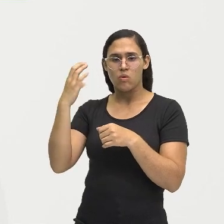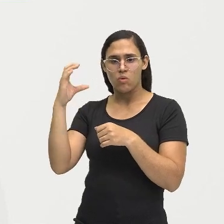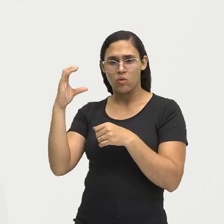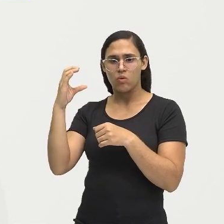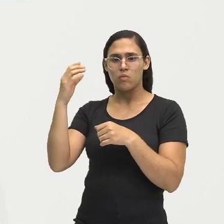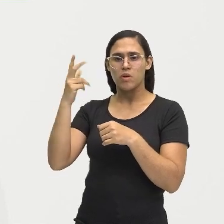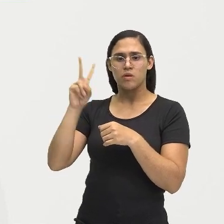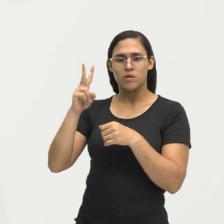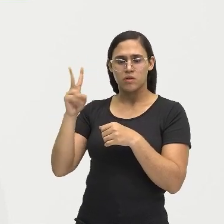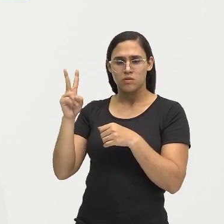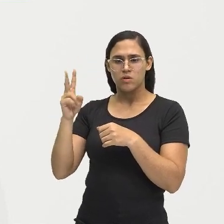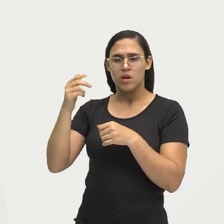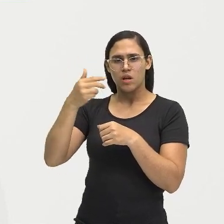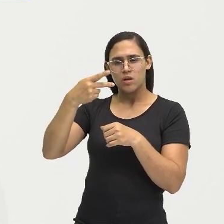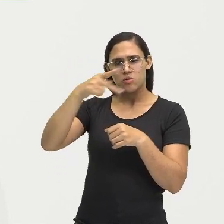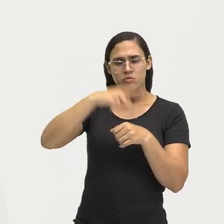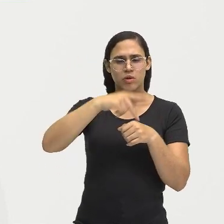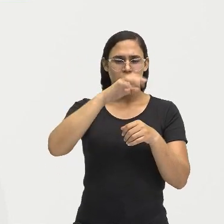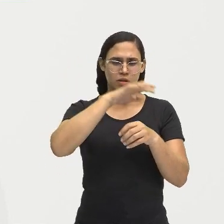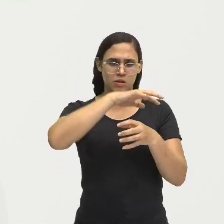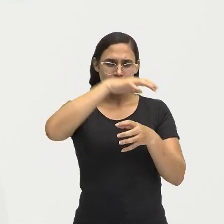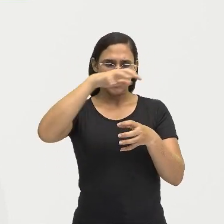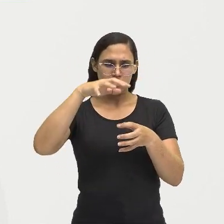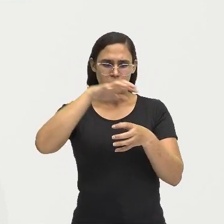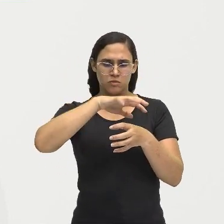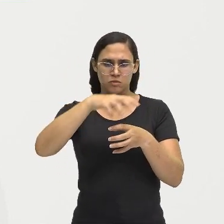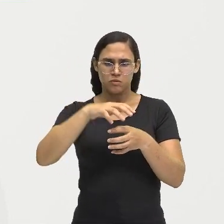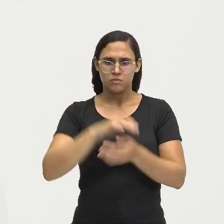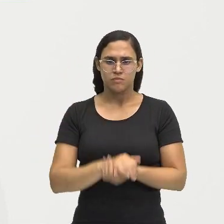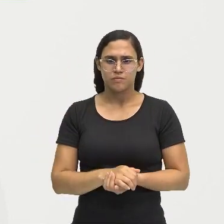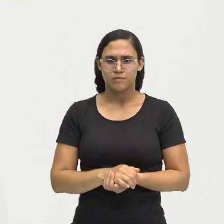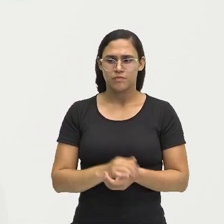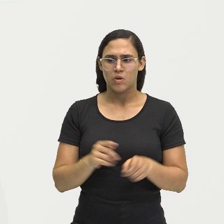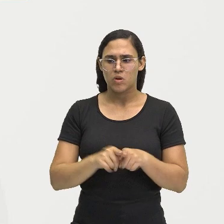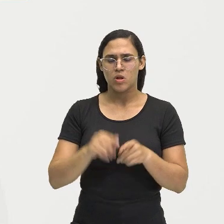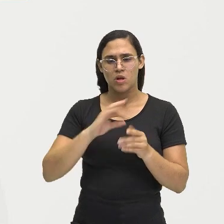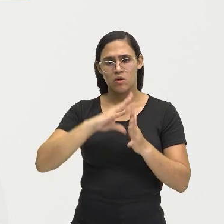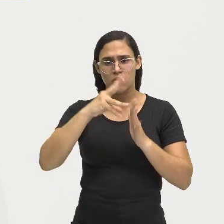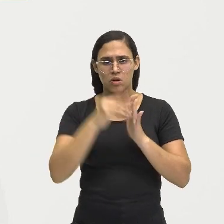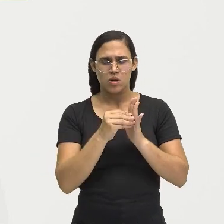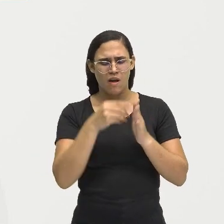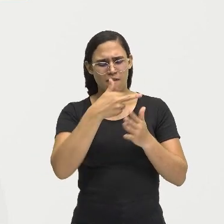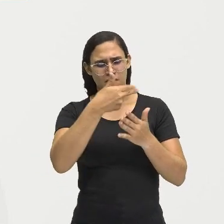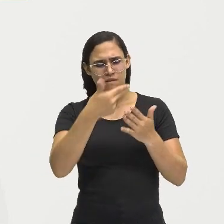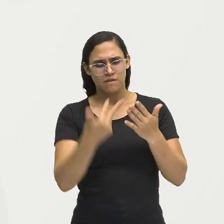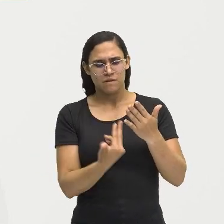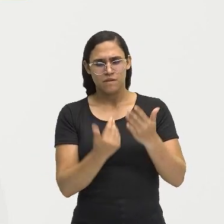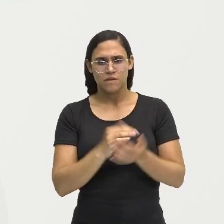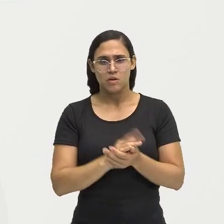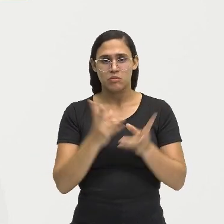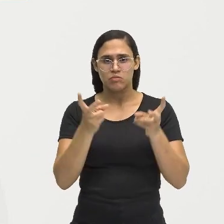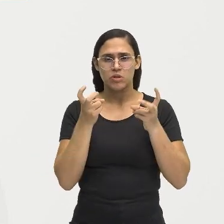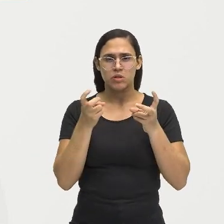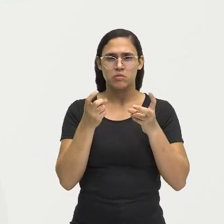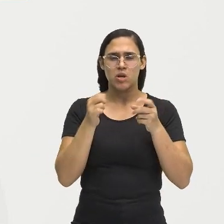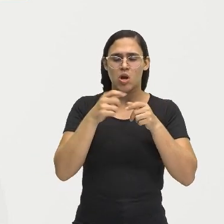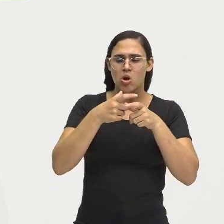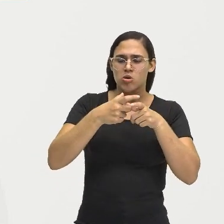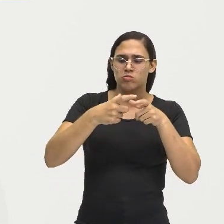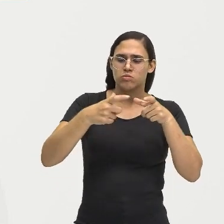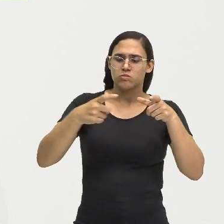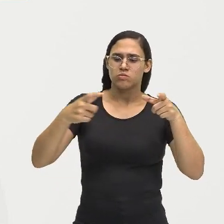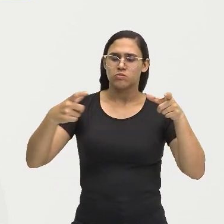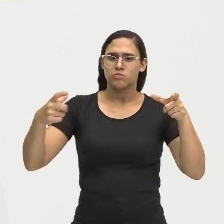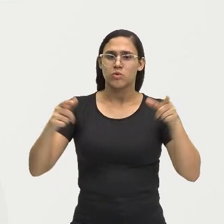países logo acima, tá? Então, a gente tem a floresta amazônica, como a gente pode observar, que ela é bem densa e bem